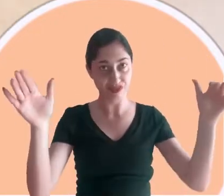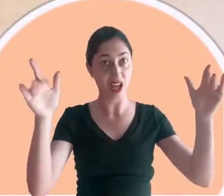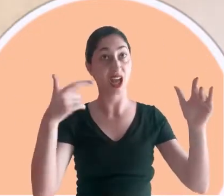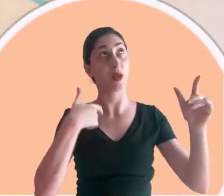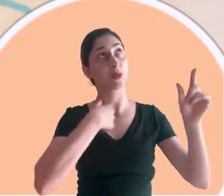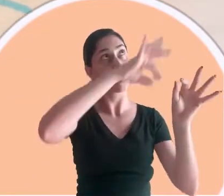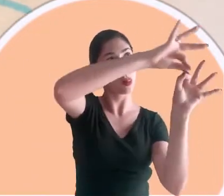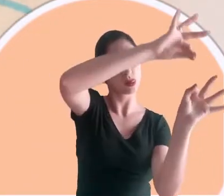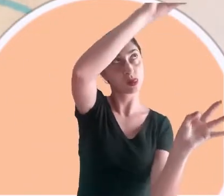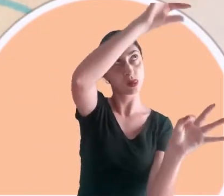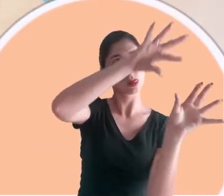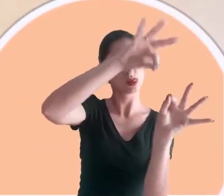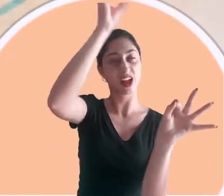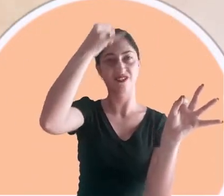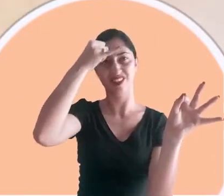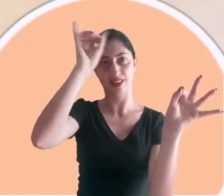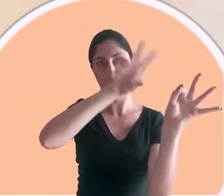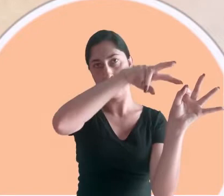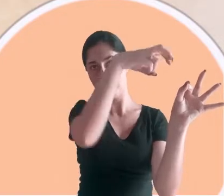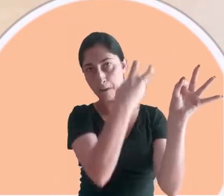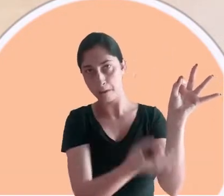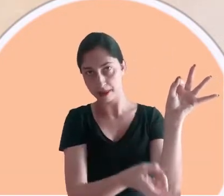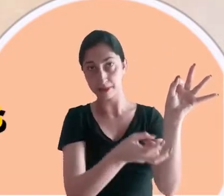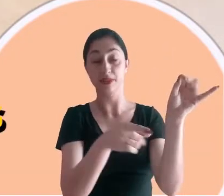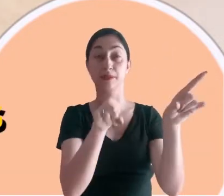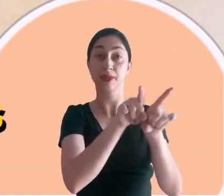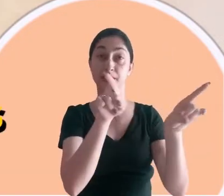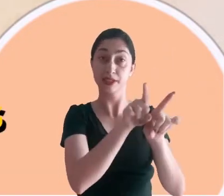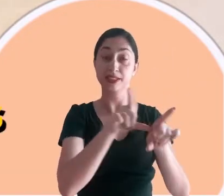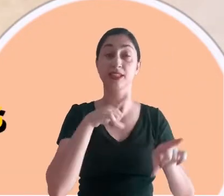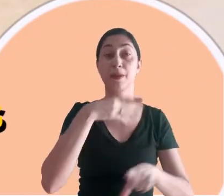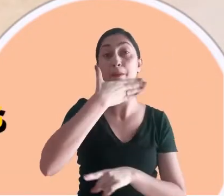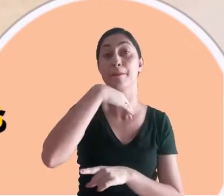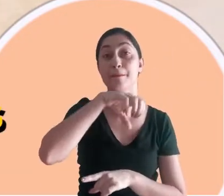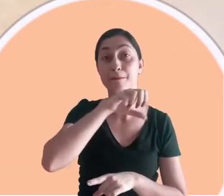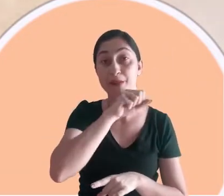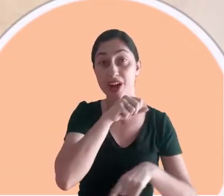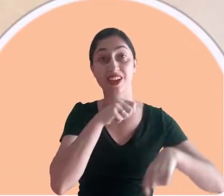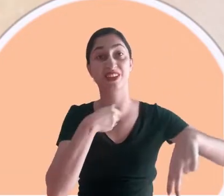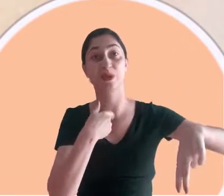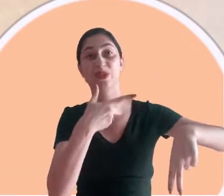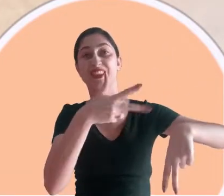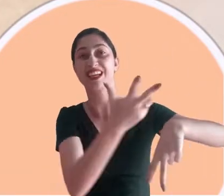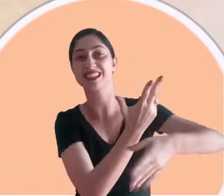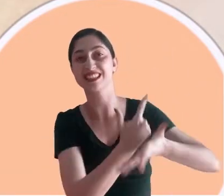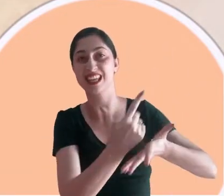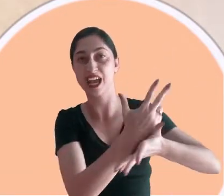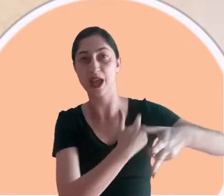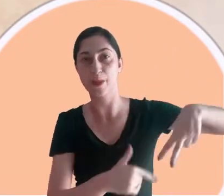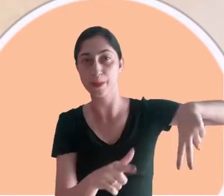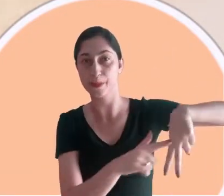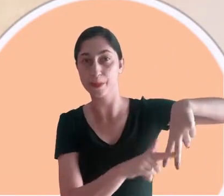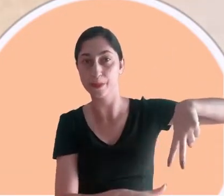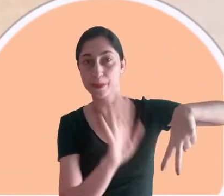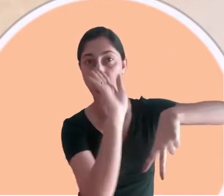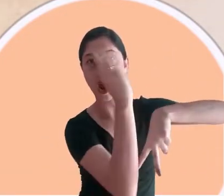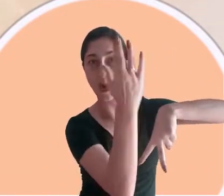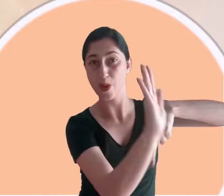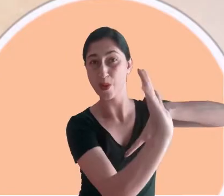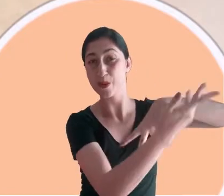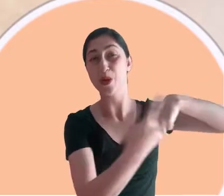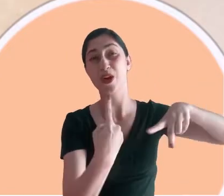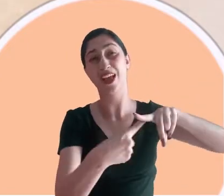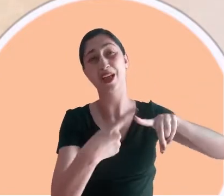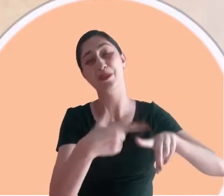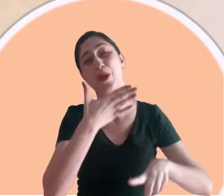no céu com fio pra ela não cair. Lá fora tinha o meu pai e eu desenhei sobre umas pernas de pau porque ele jogava bola muito mal.